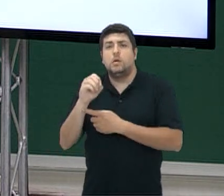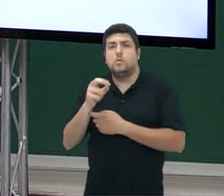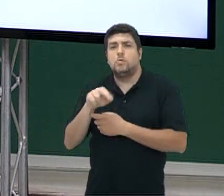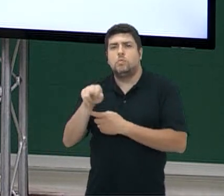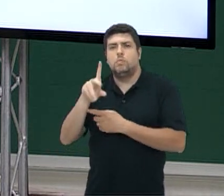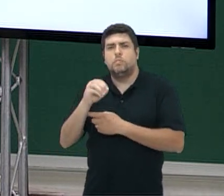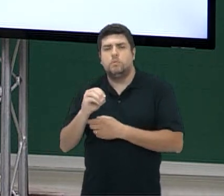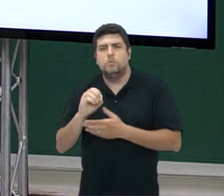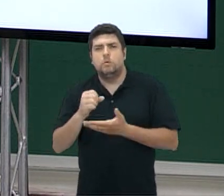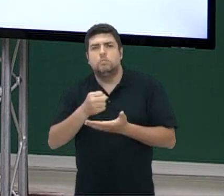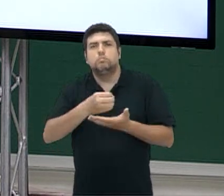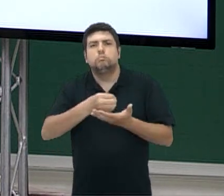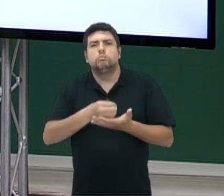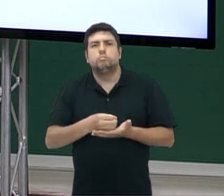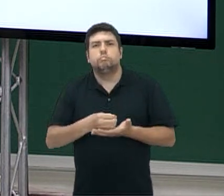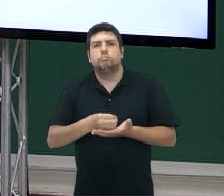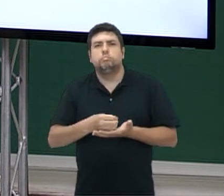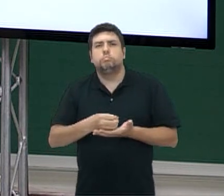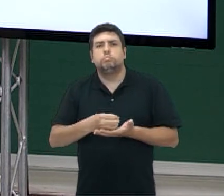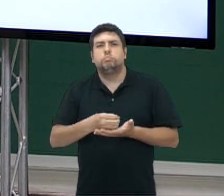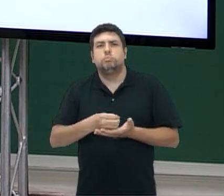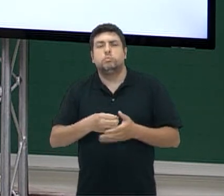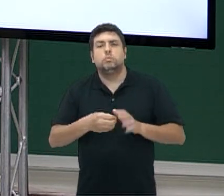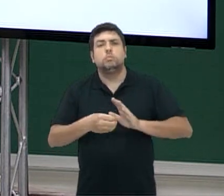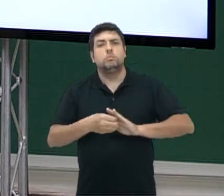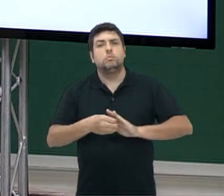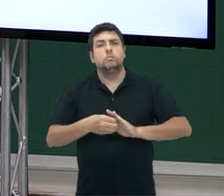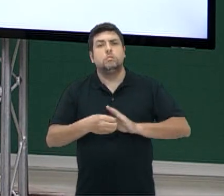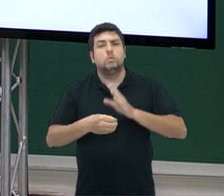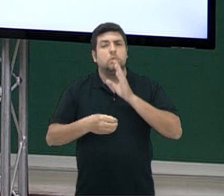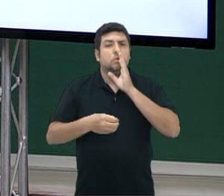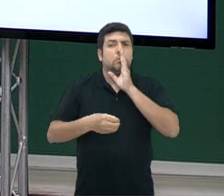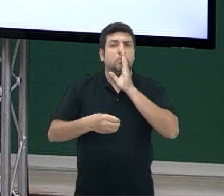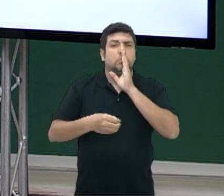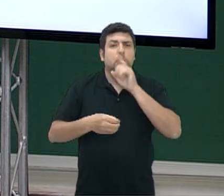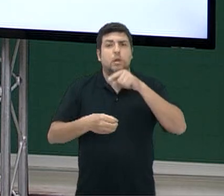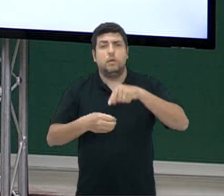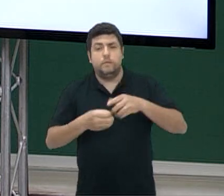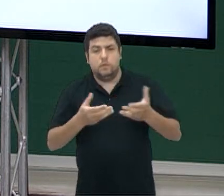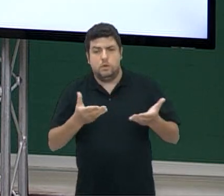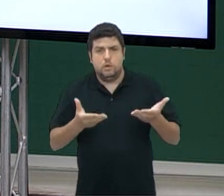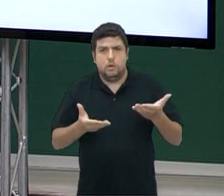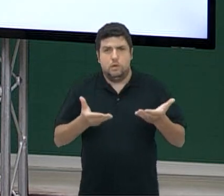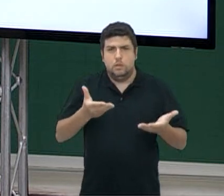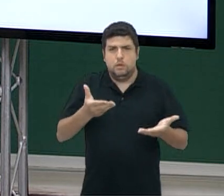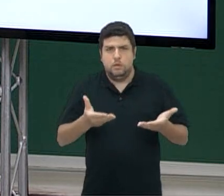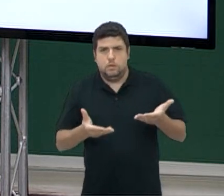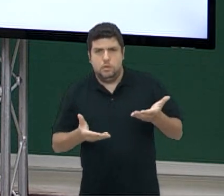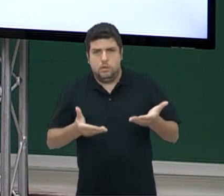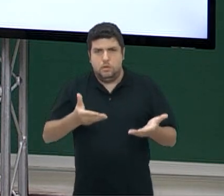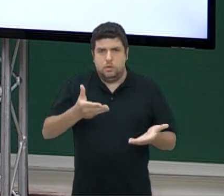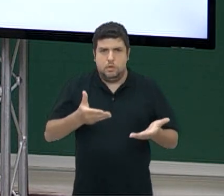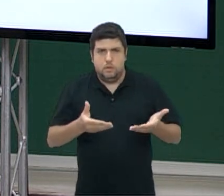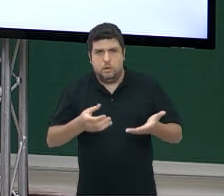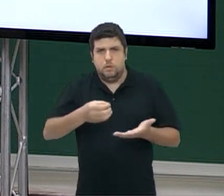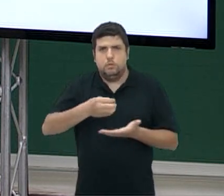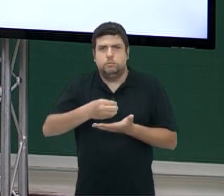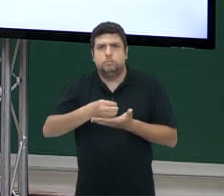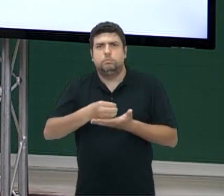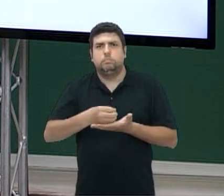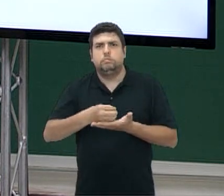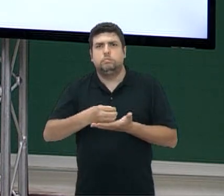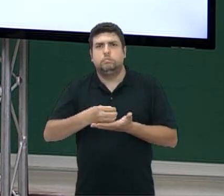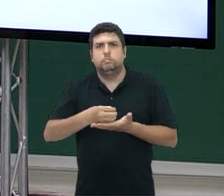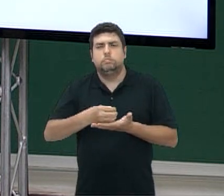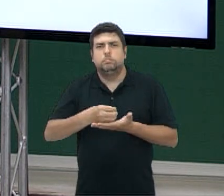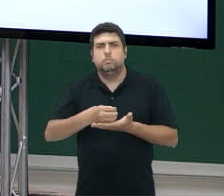de equilíbrio, seu estado natural, sua condição natural de equilíbrio, que a gente vai estudar, como falei para vocês, um pouquinho mais para frente, que está relacionado com